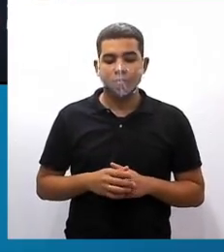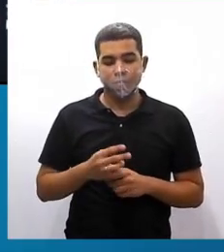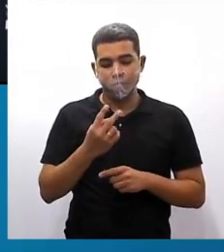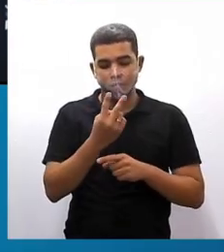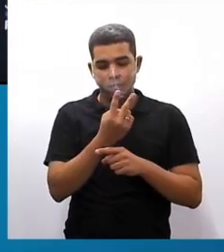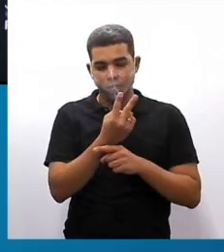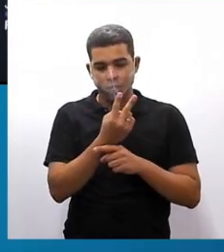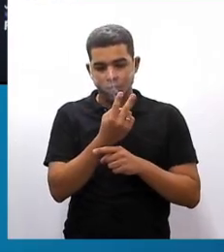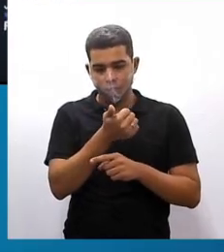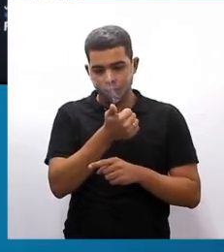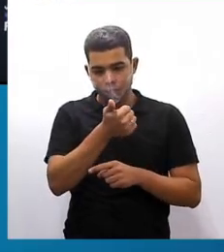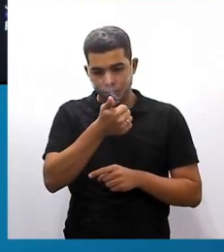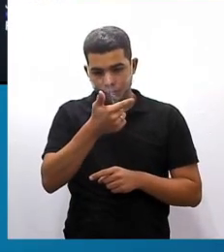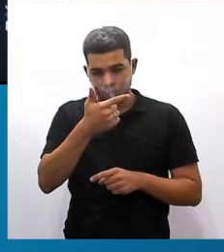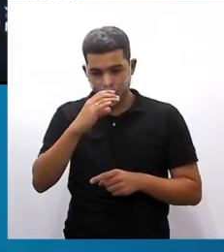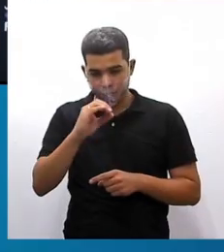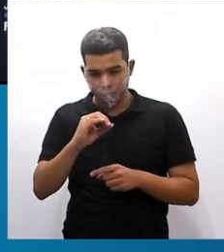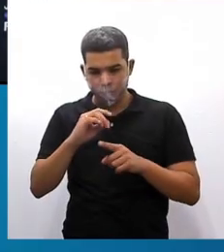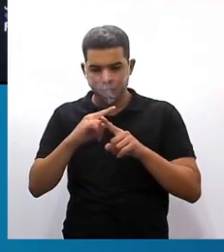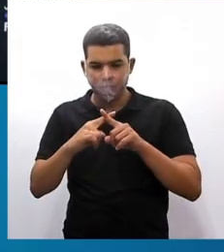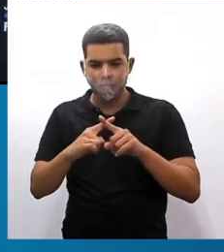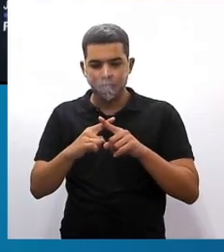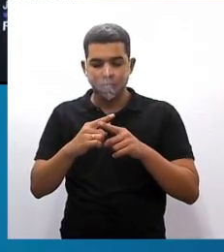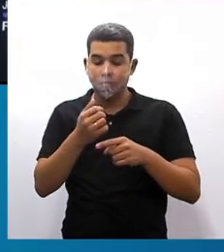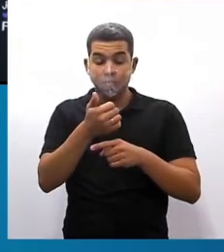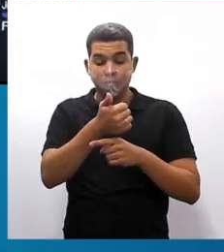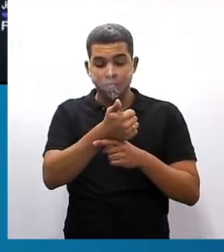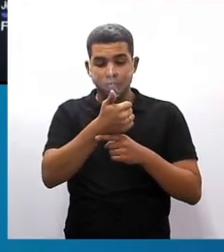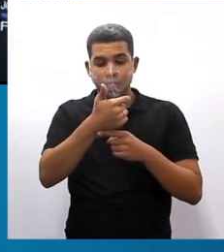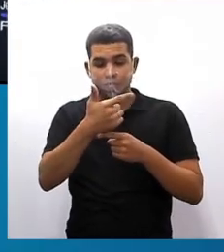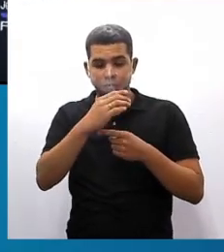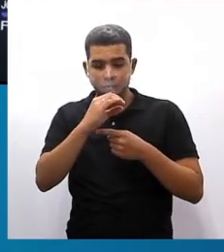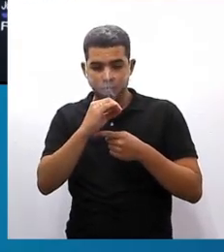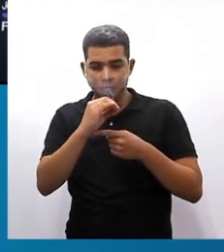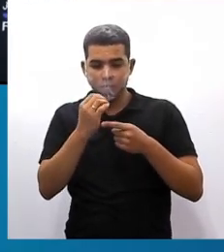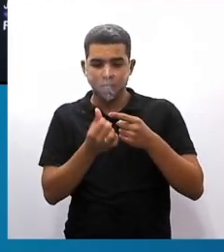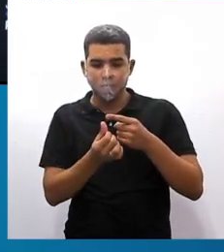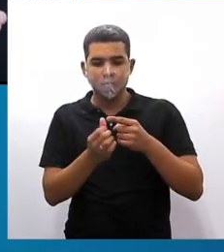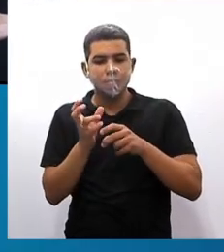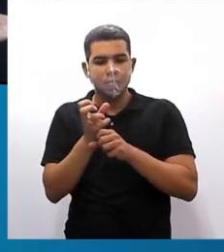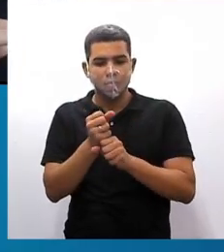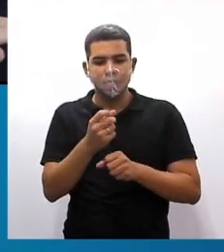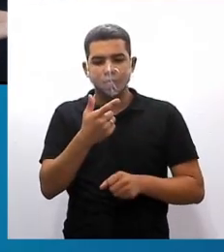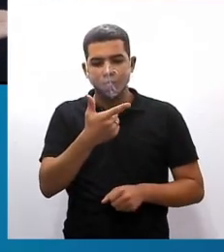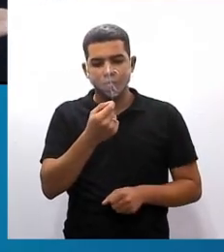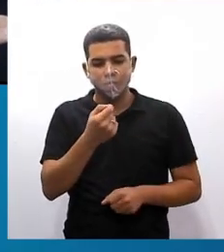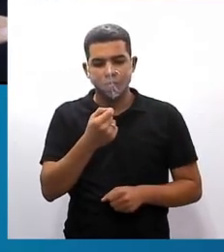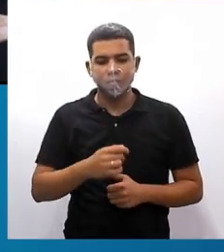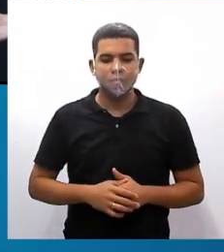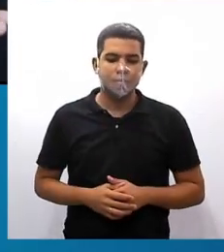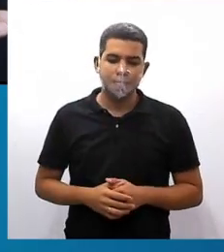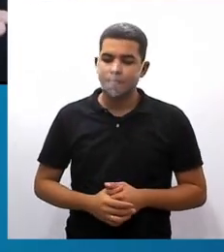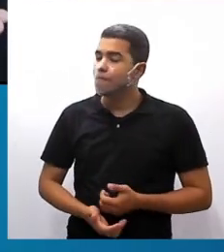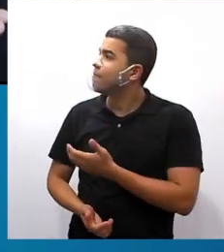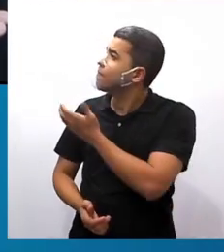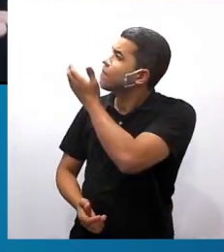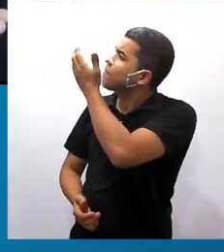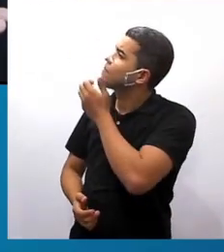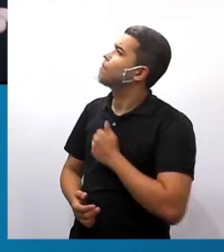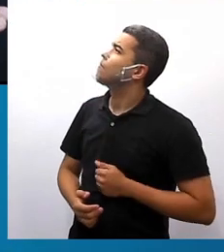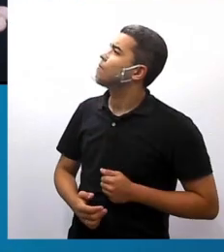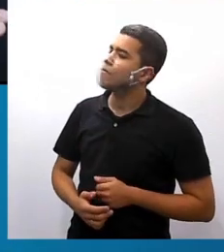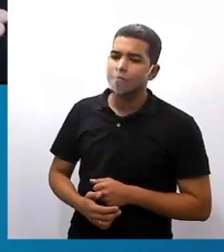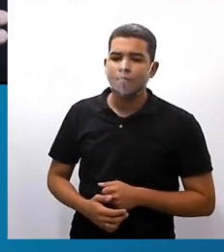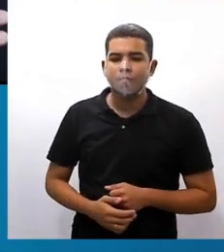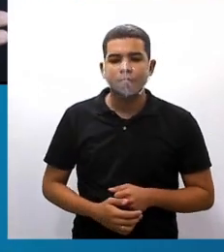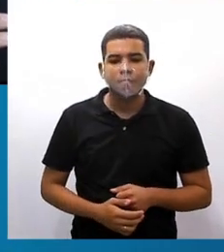por 6? 20. Beleza? 20. 120 dividido por 6. Nesse caso,